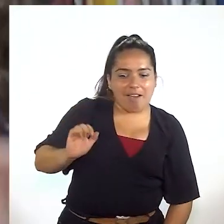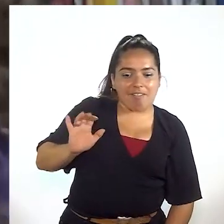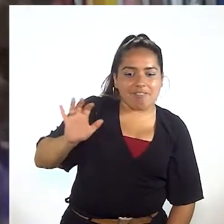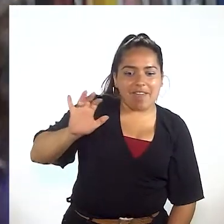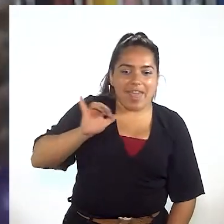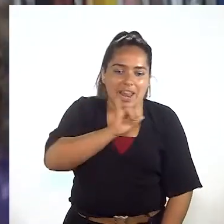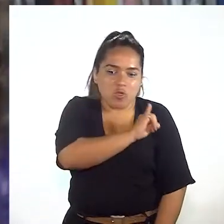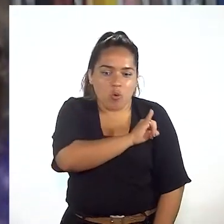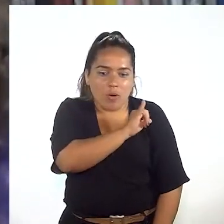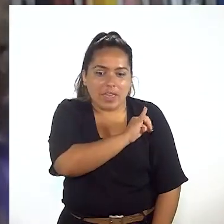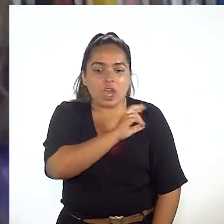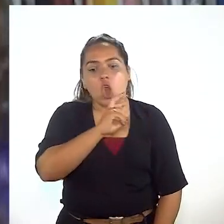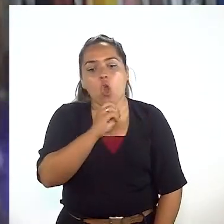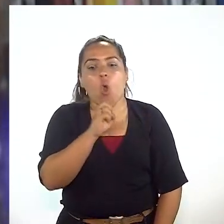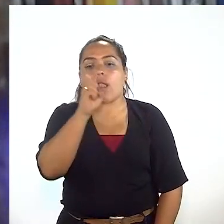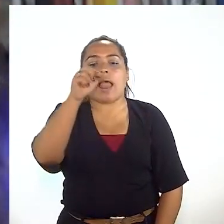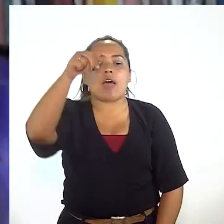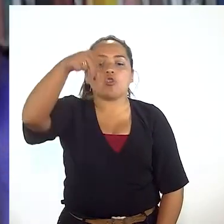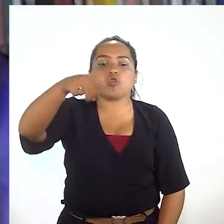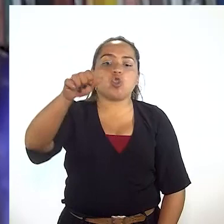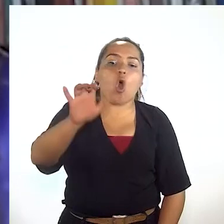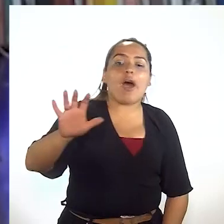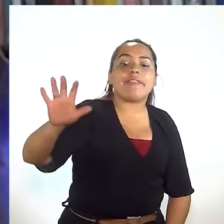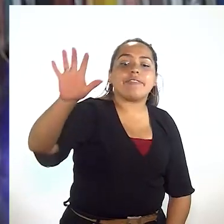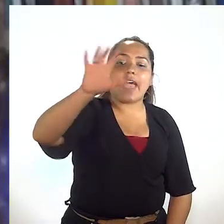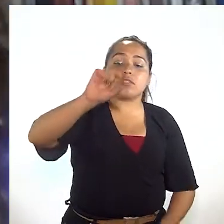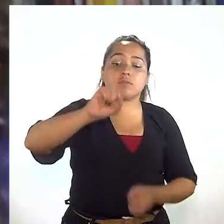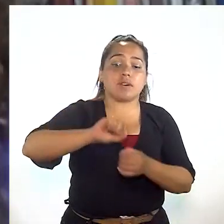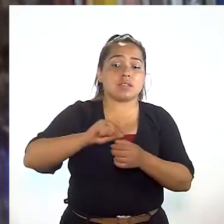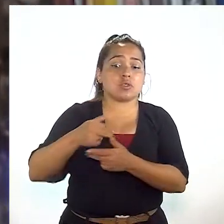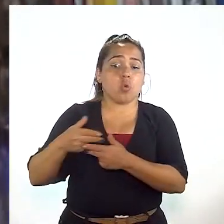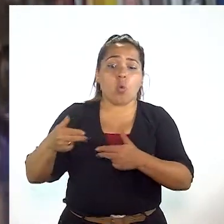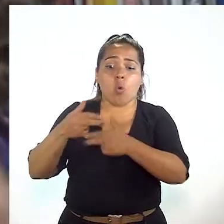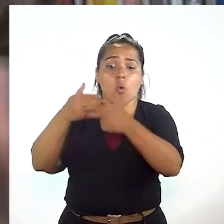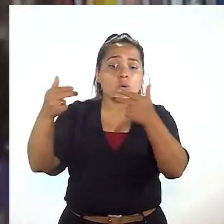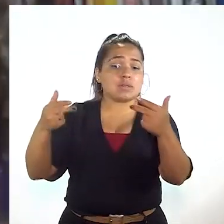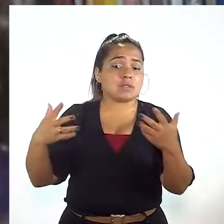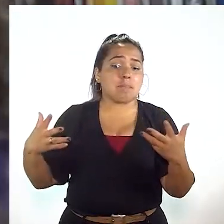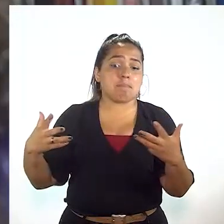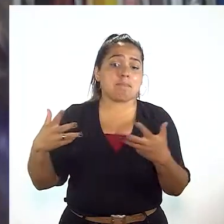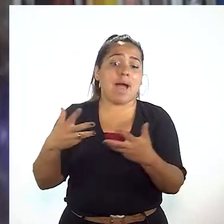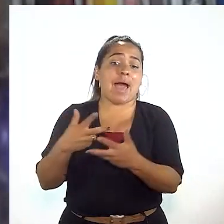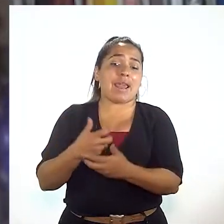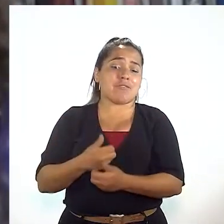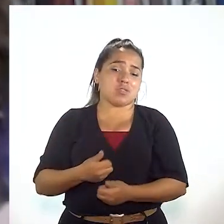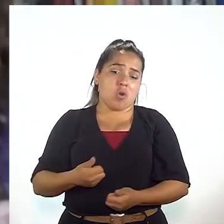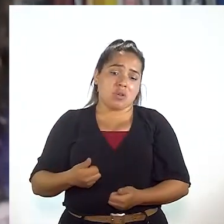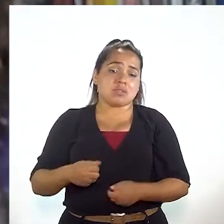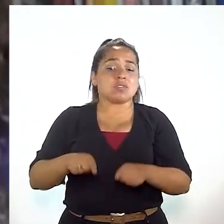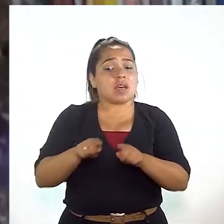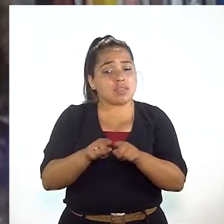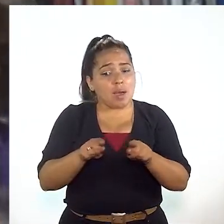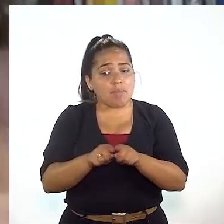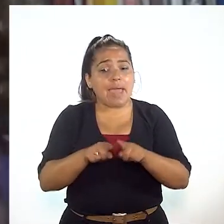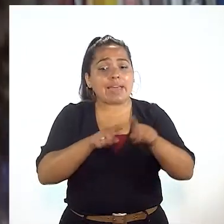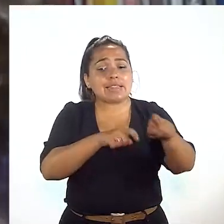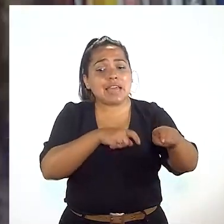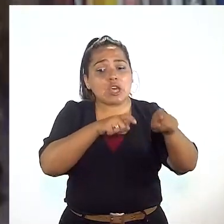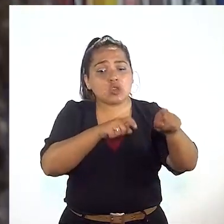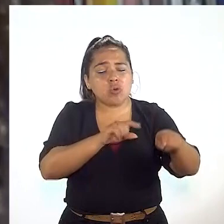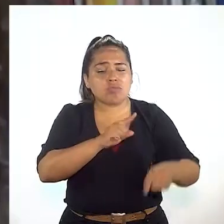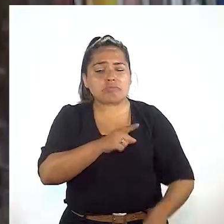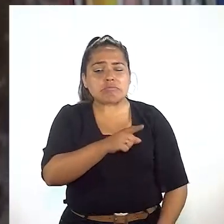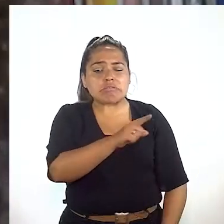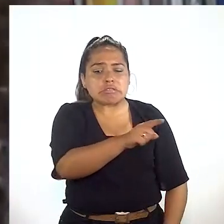Então, tem gente aí no Rio fazendo coisas maravilhosas na periferia, tem gente no Nordeste fazendo coisas maravilhosas na periferia, tem gente em